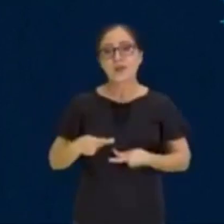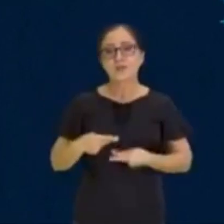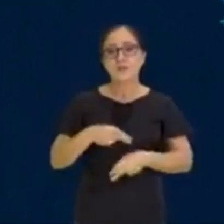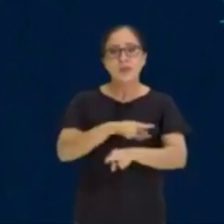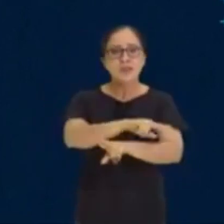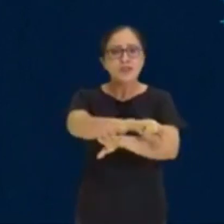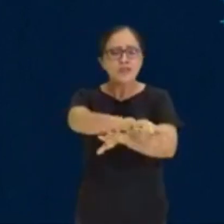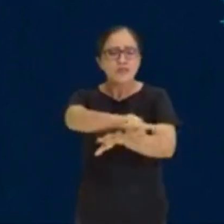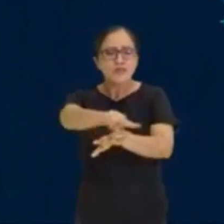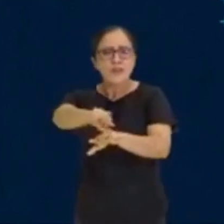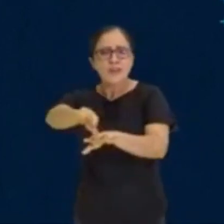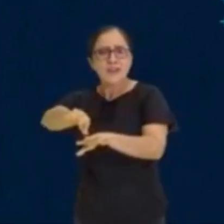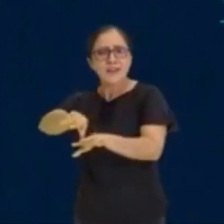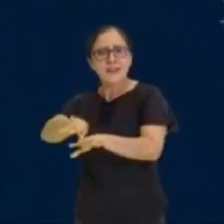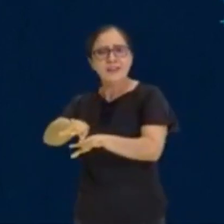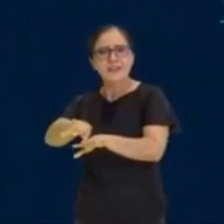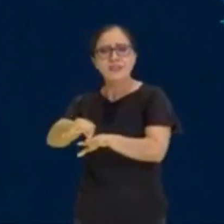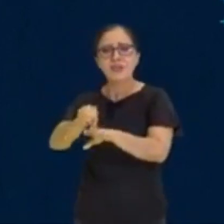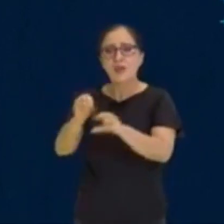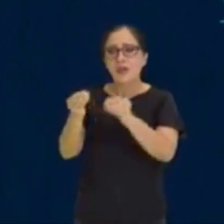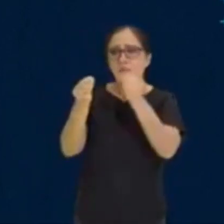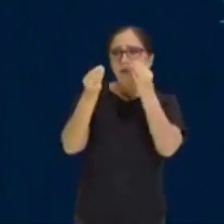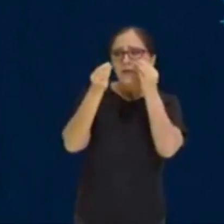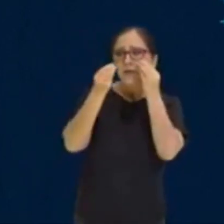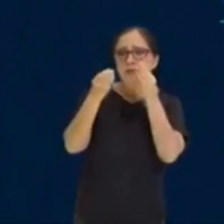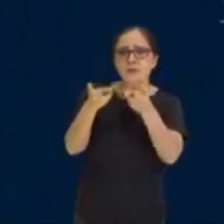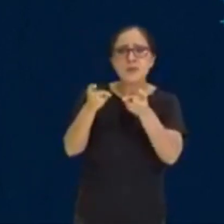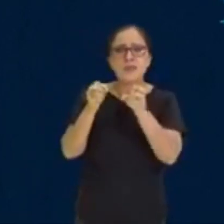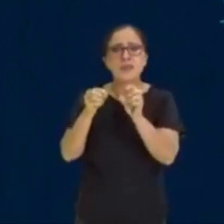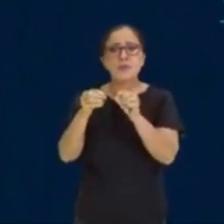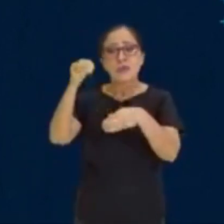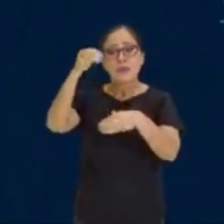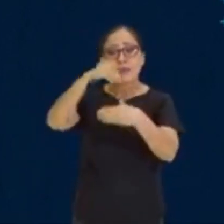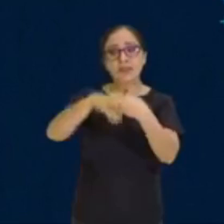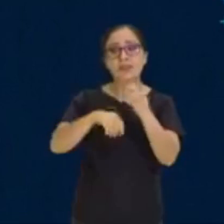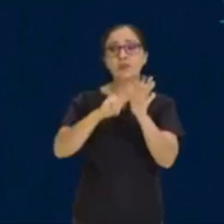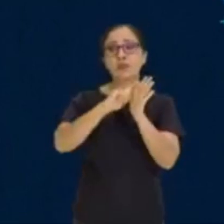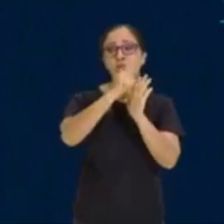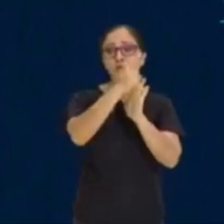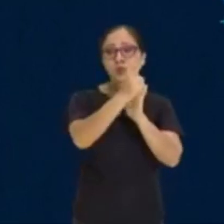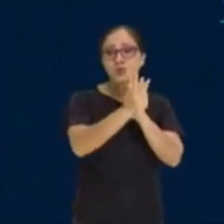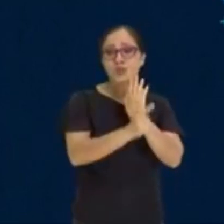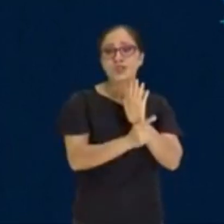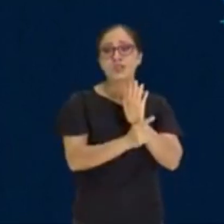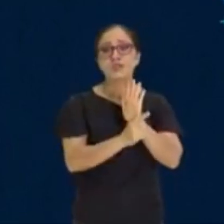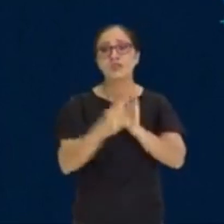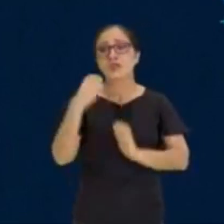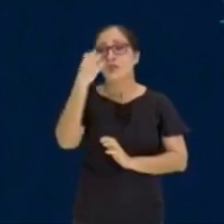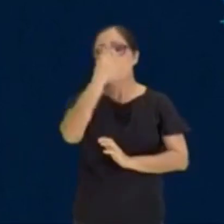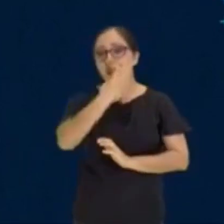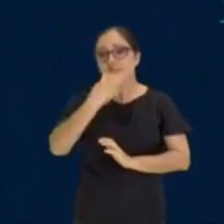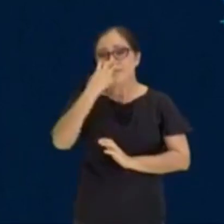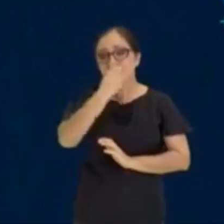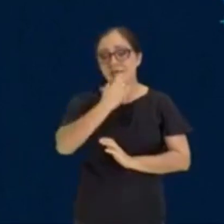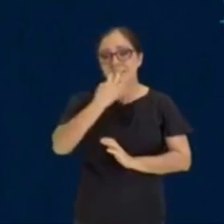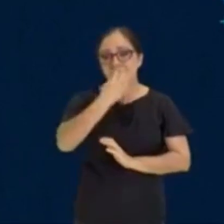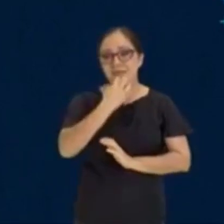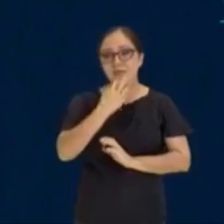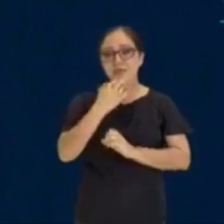de mundo nos gêneros canção e crônica, considerando a autoria, além do contexto histórico e